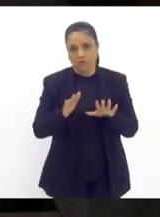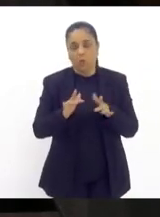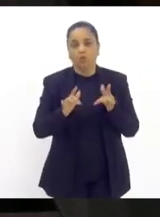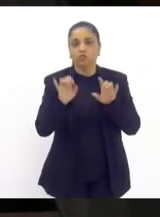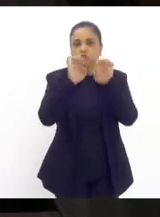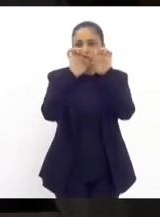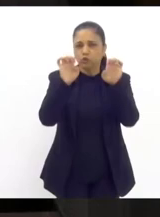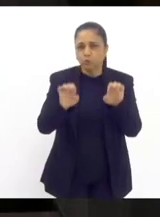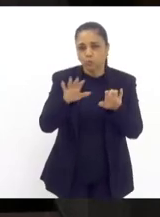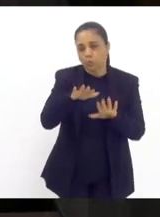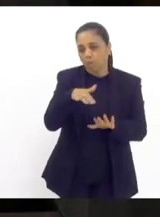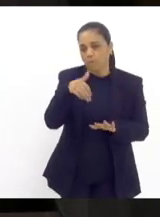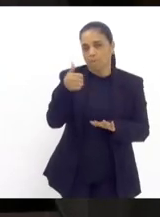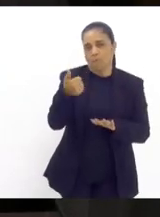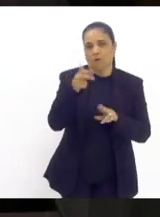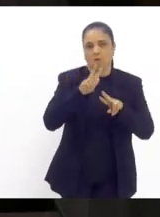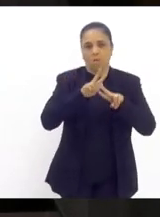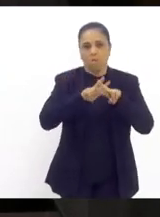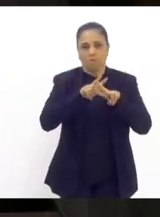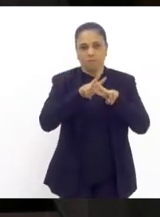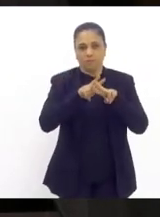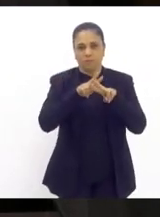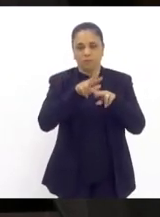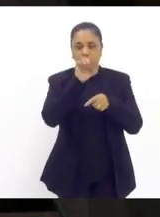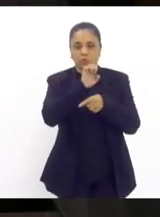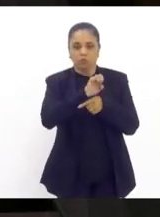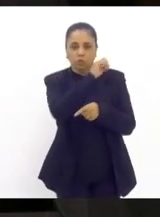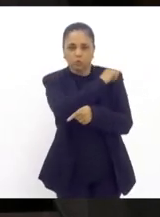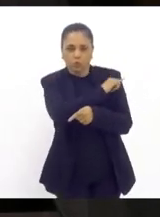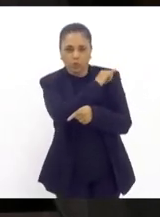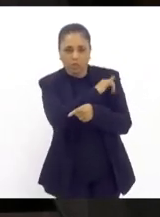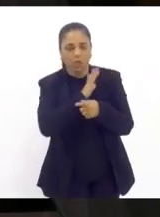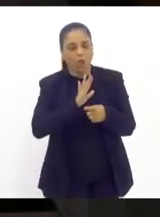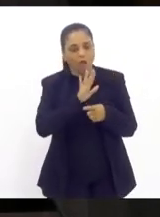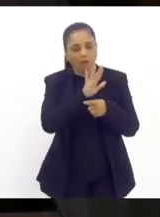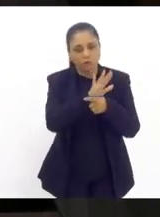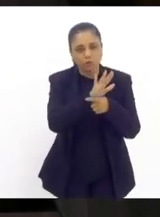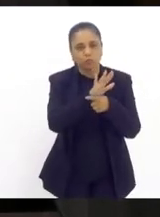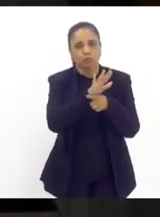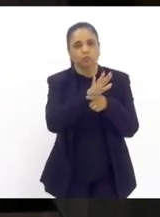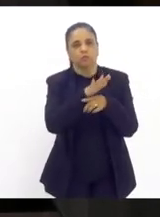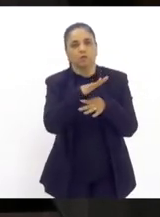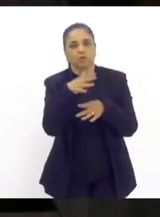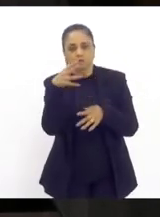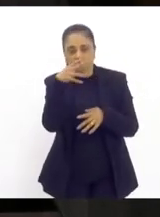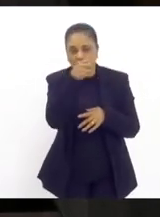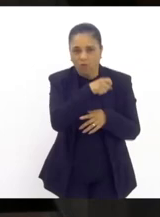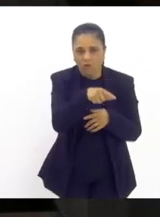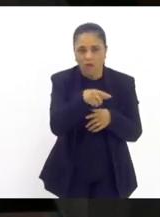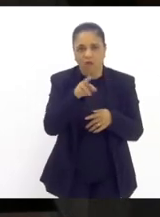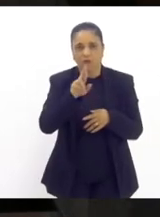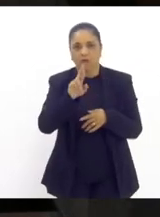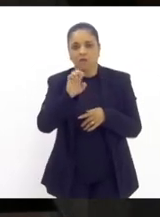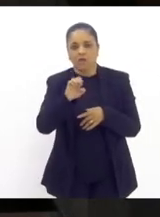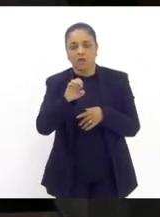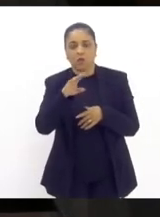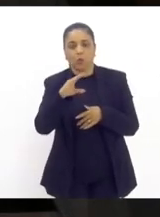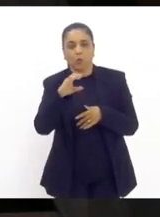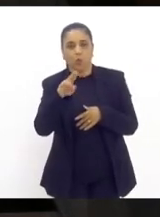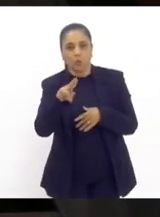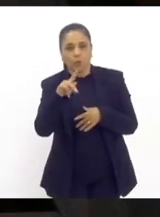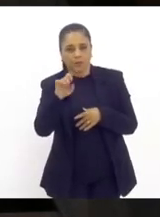presídios do Estado que dá mais recuperação tem menos violência tem menos superlotação